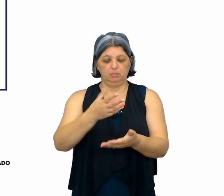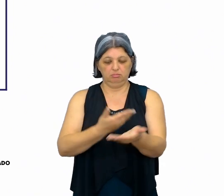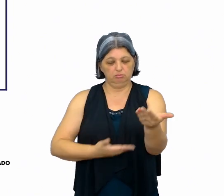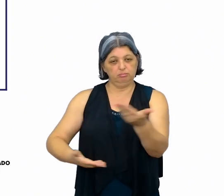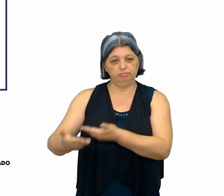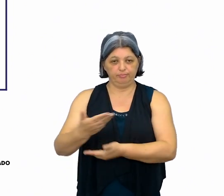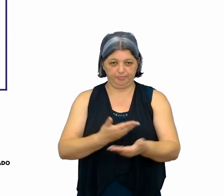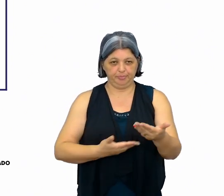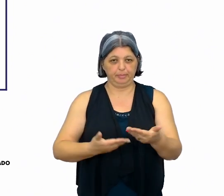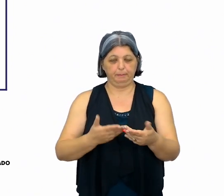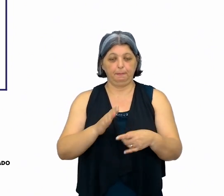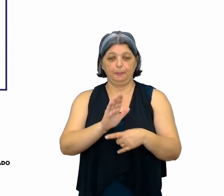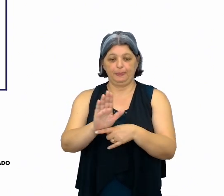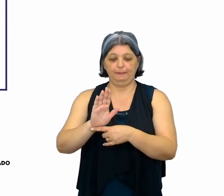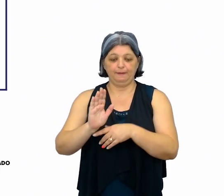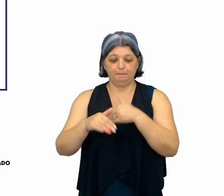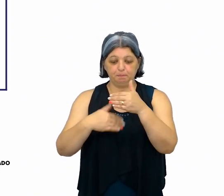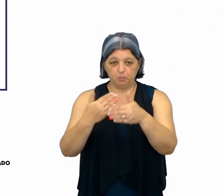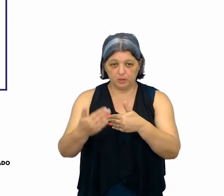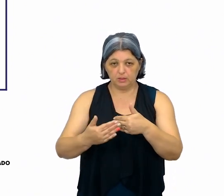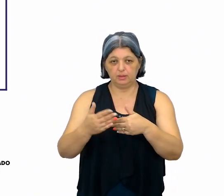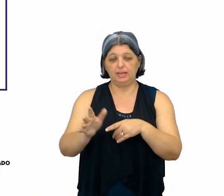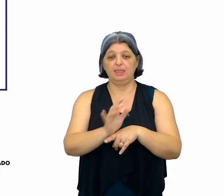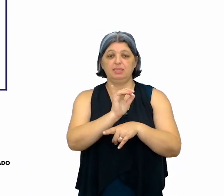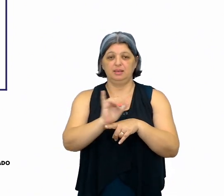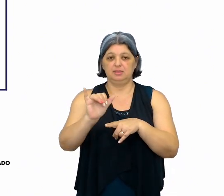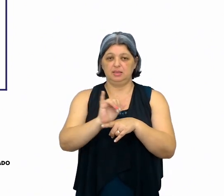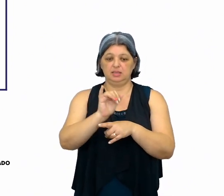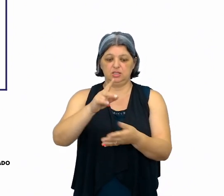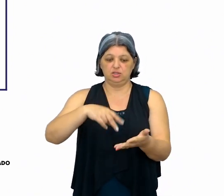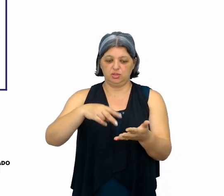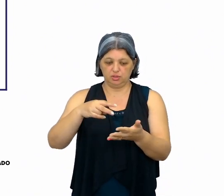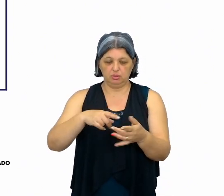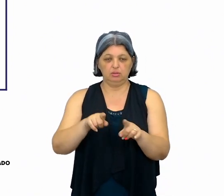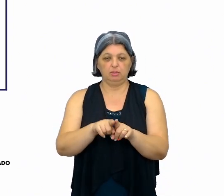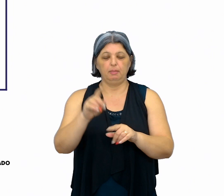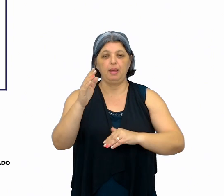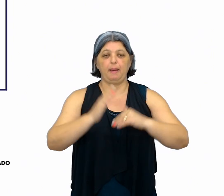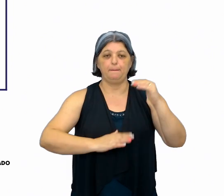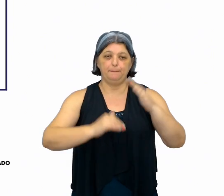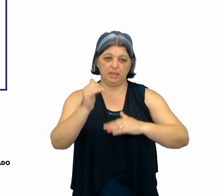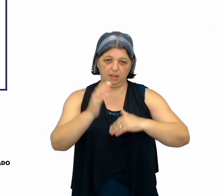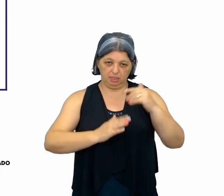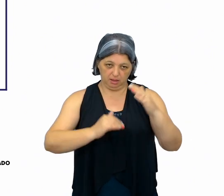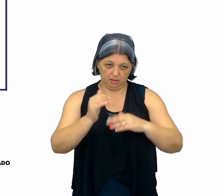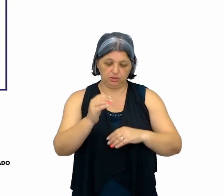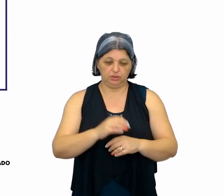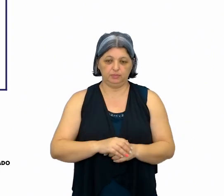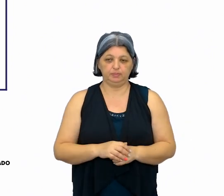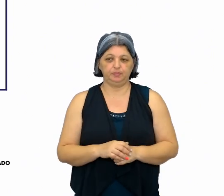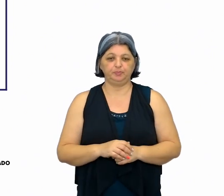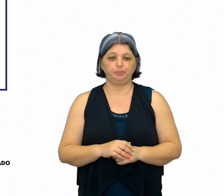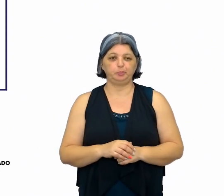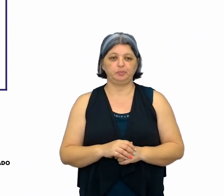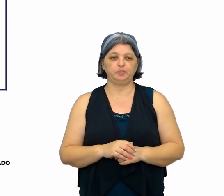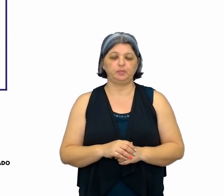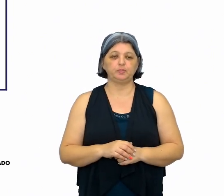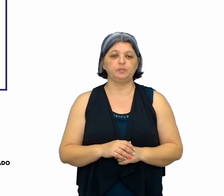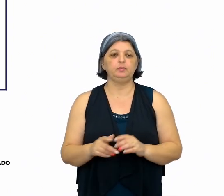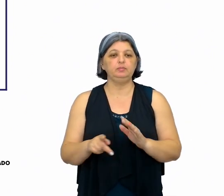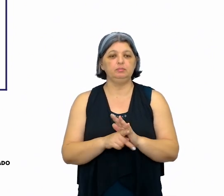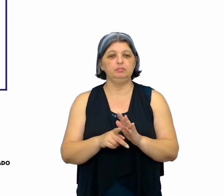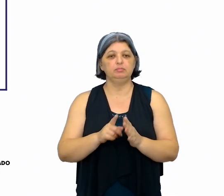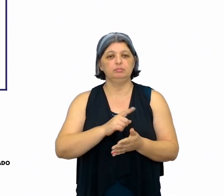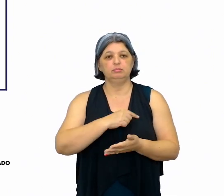que contribui para o desenvolvimento de estratégias de leitura e de habilidades de compreensão leitora. No caderno do professor,